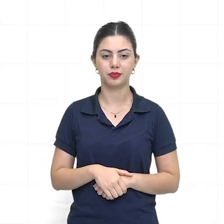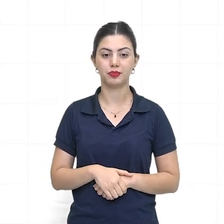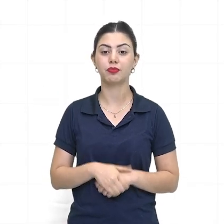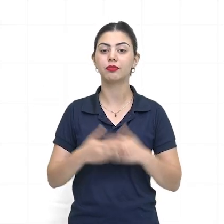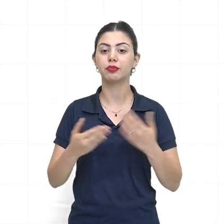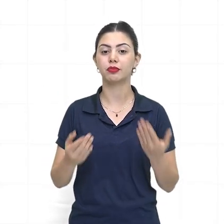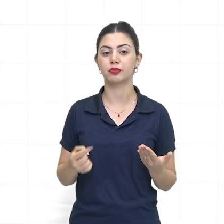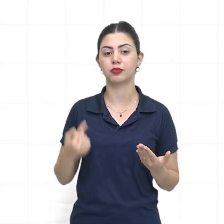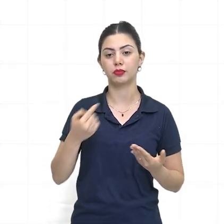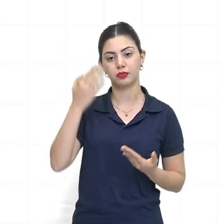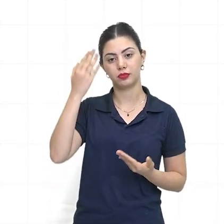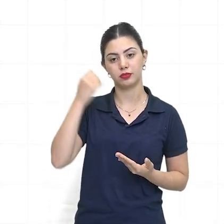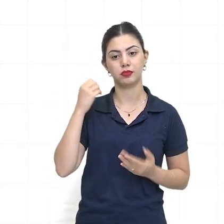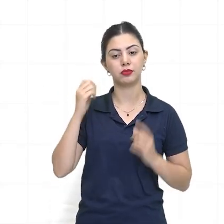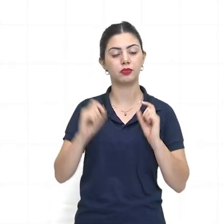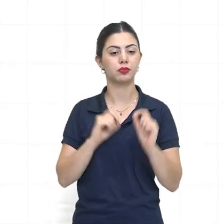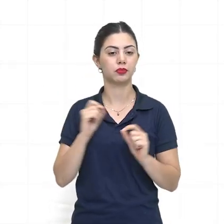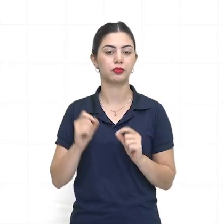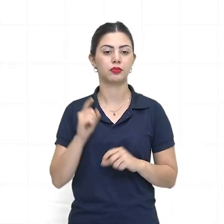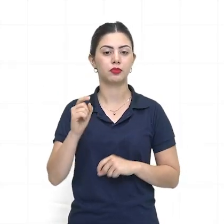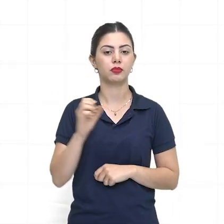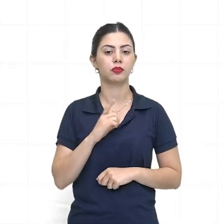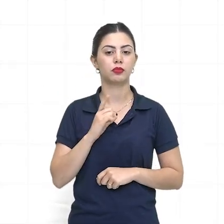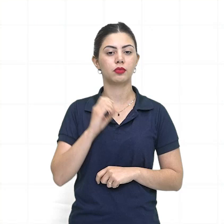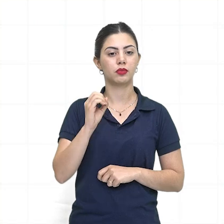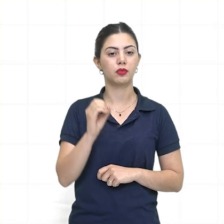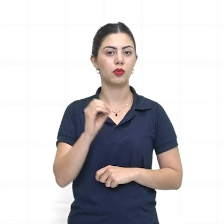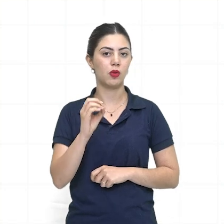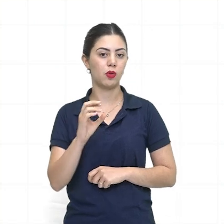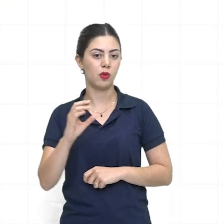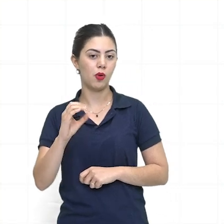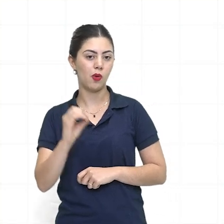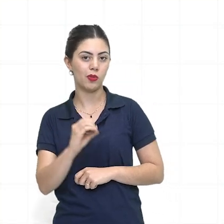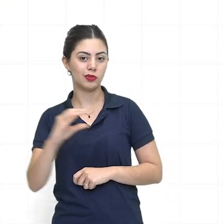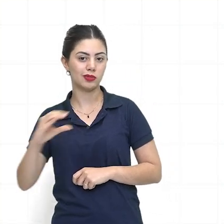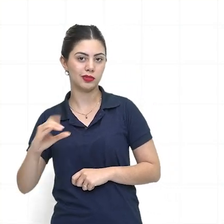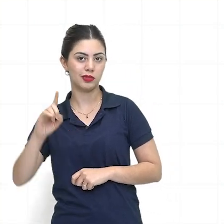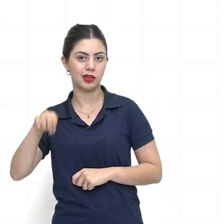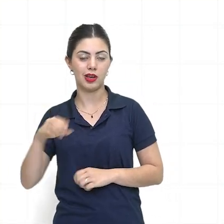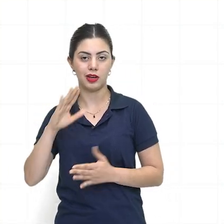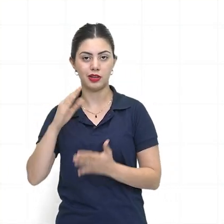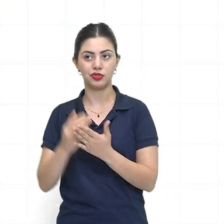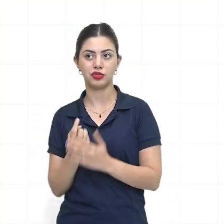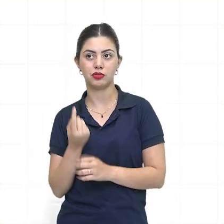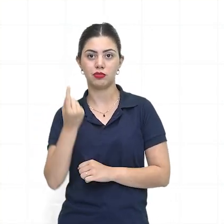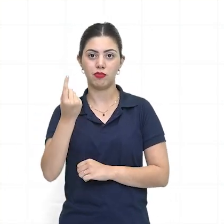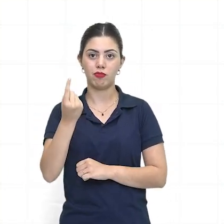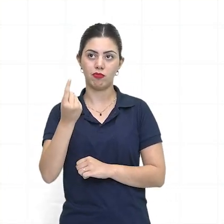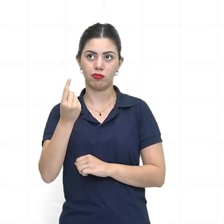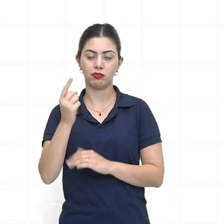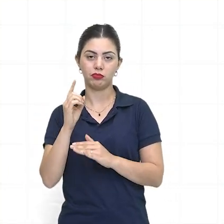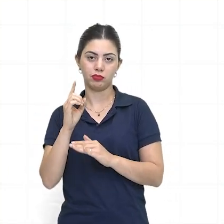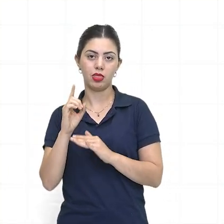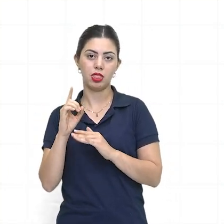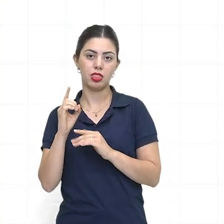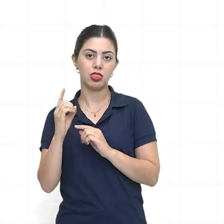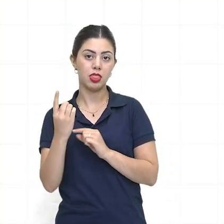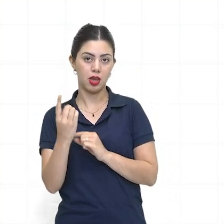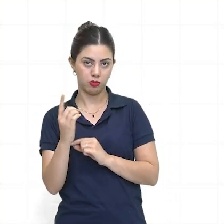enquanto que as religiões ocidentais são monoteístas, que significa o